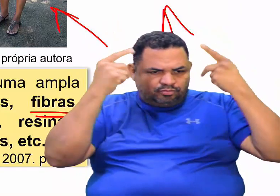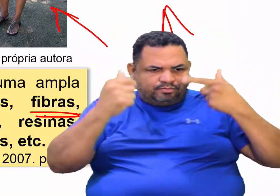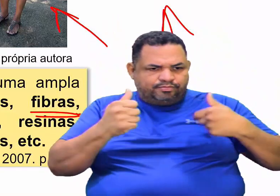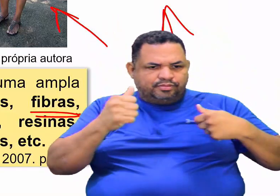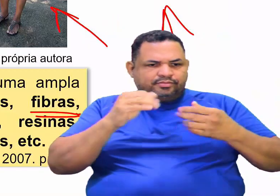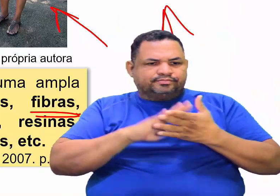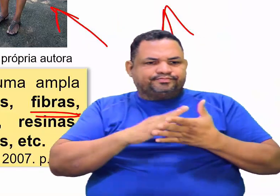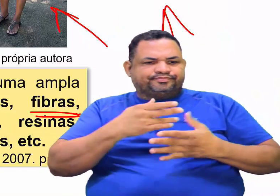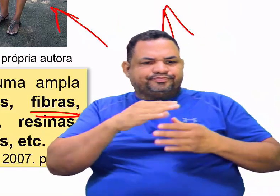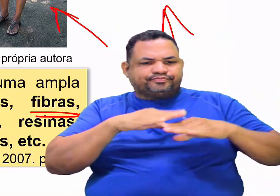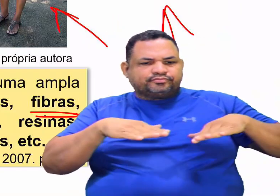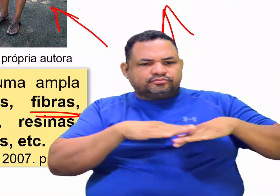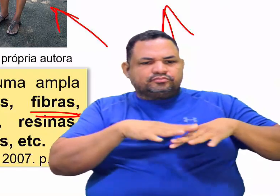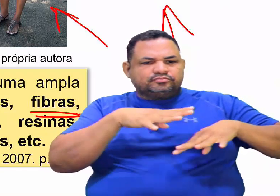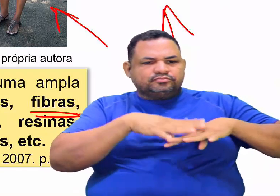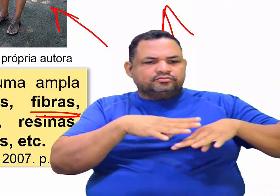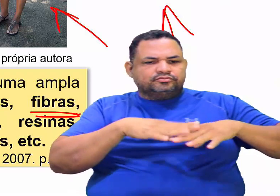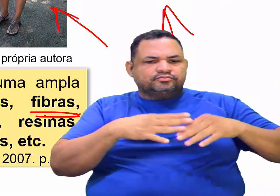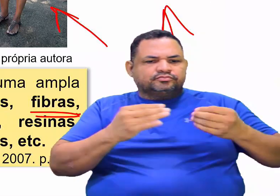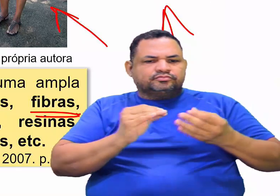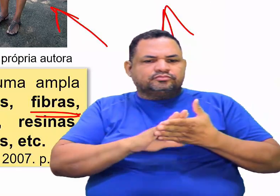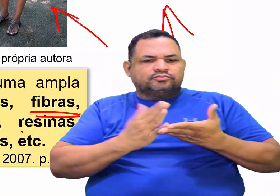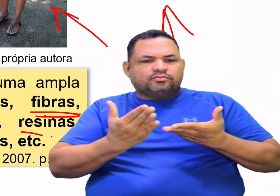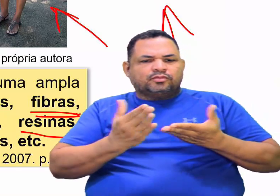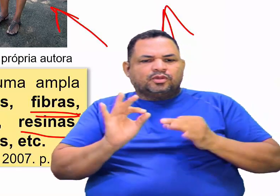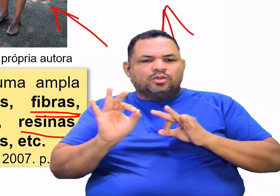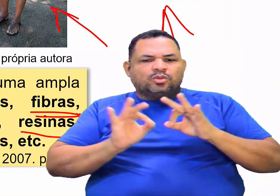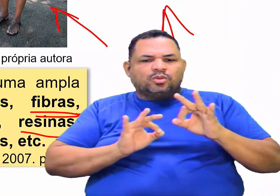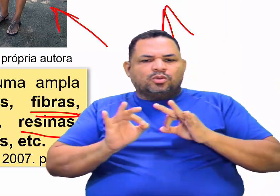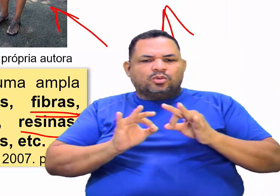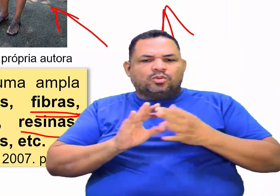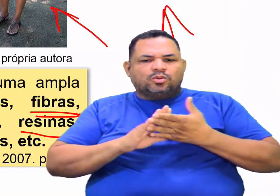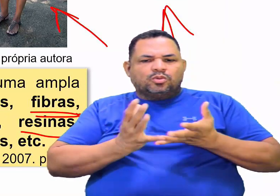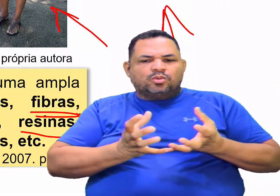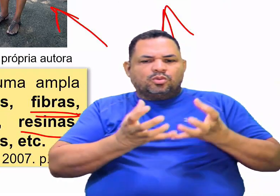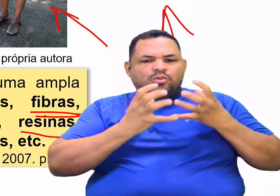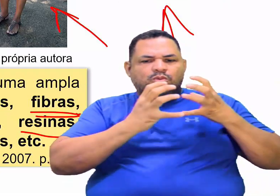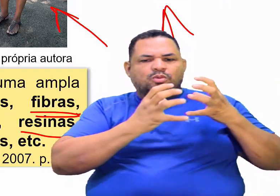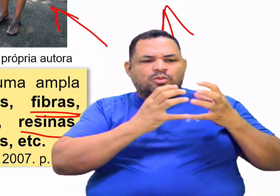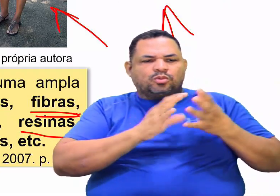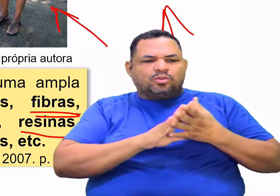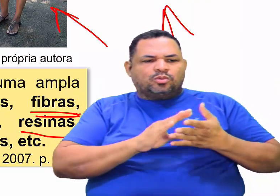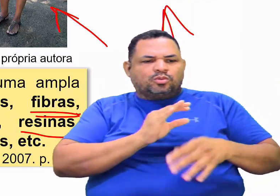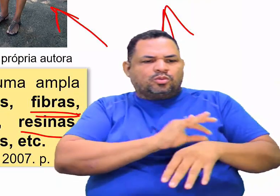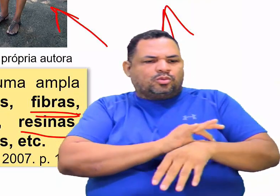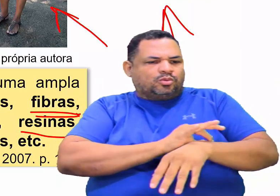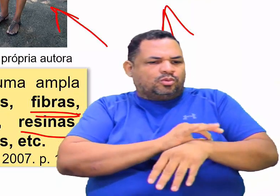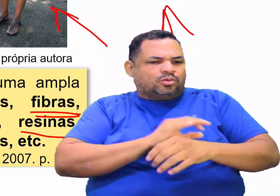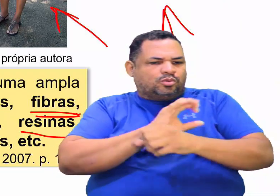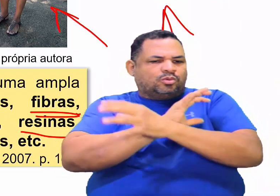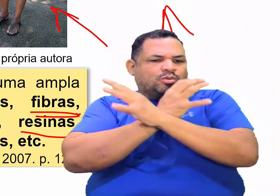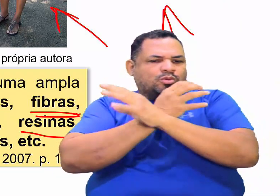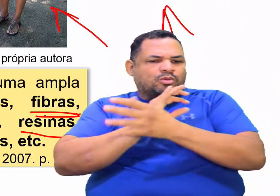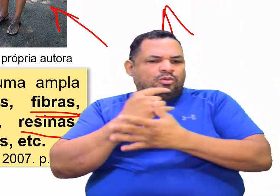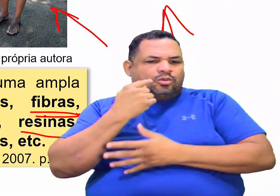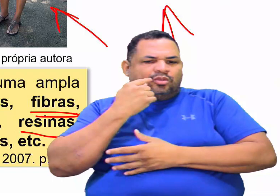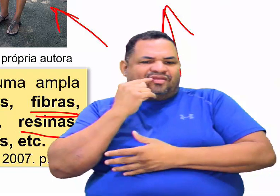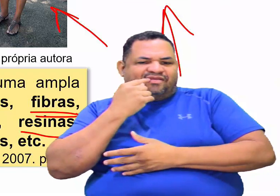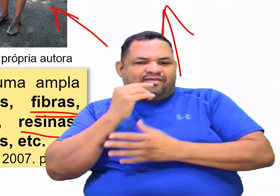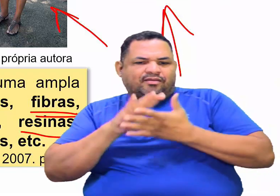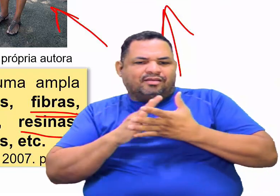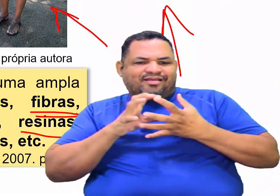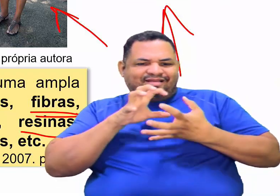Palmas, palhas, cipós, sementes, cocos, resinas, couros, ossos,